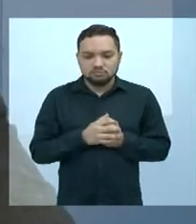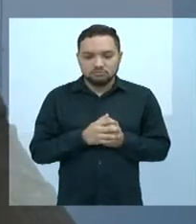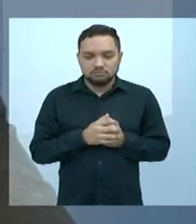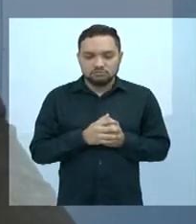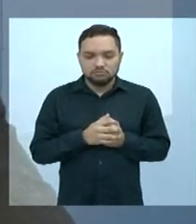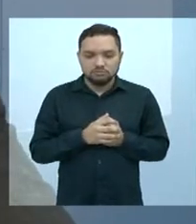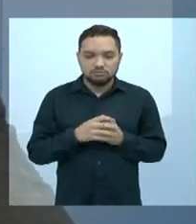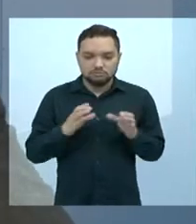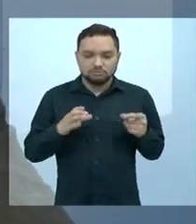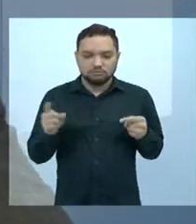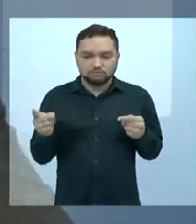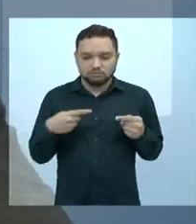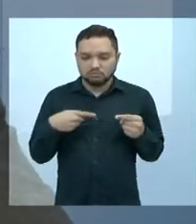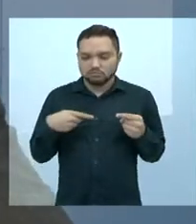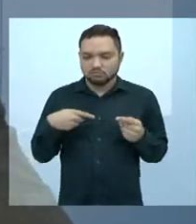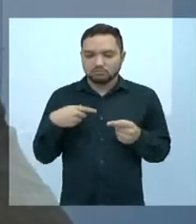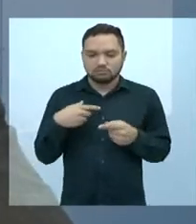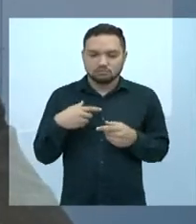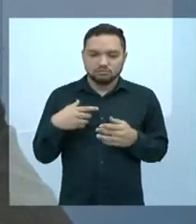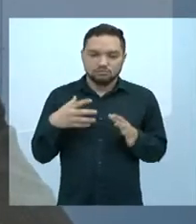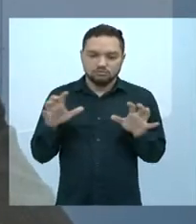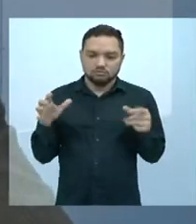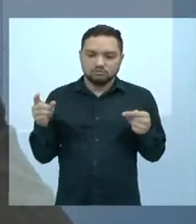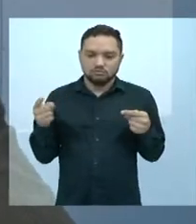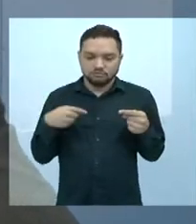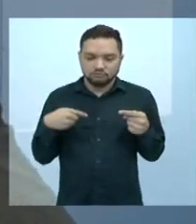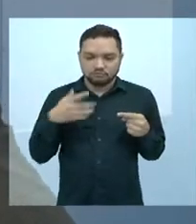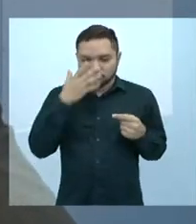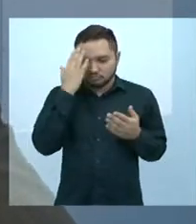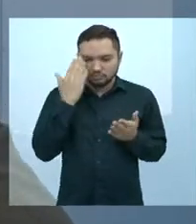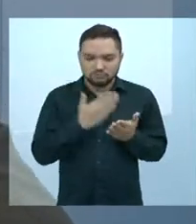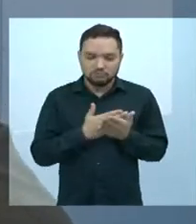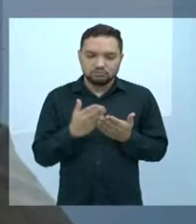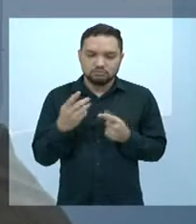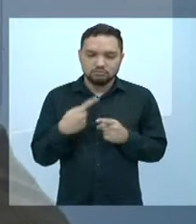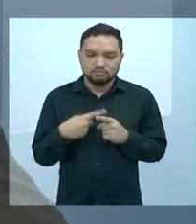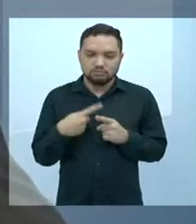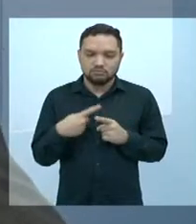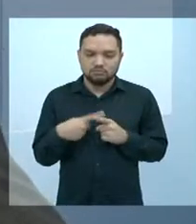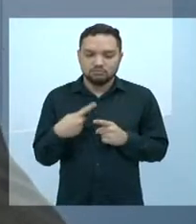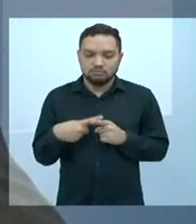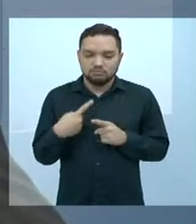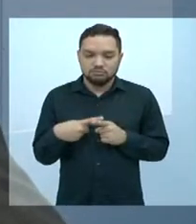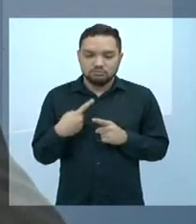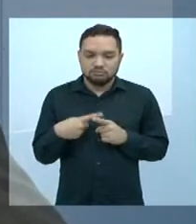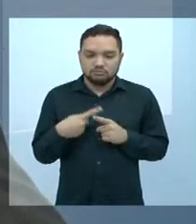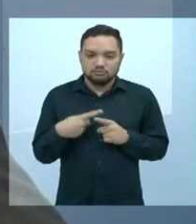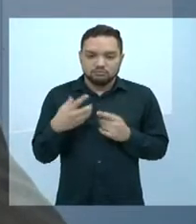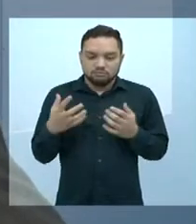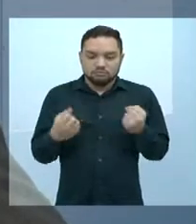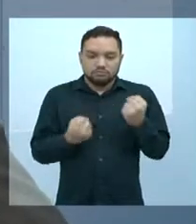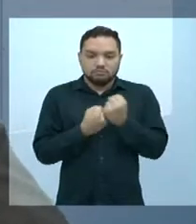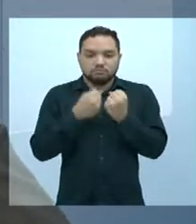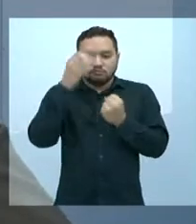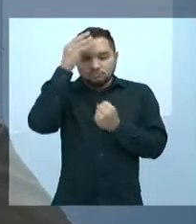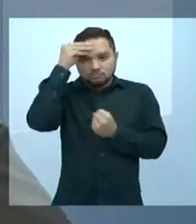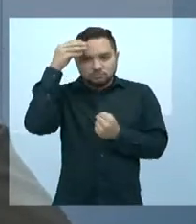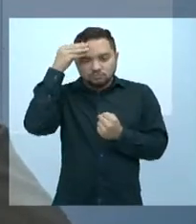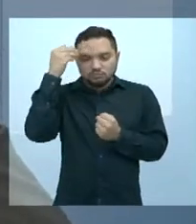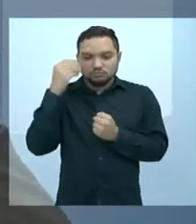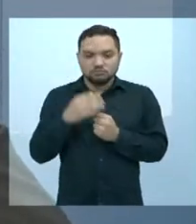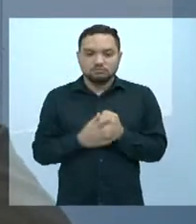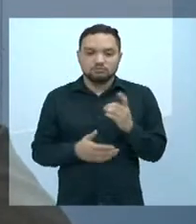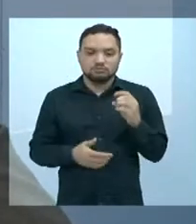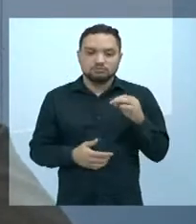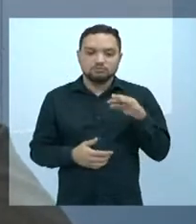da oposição em torno dele, porque o Eunício já tinha ido para apoiar Camilo Santana,